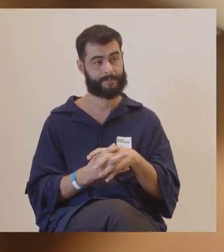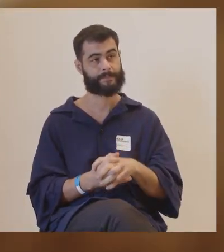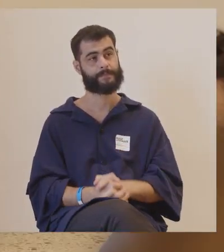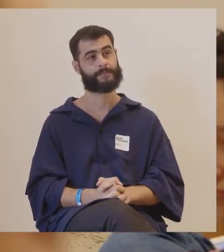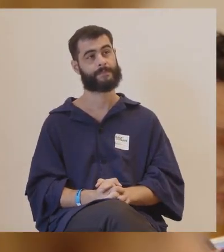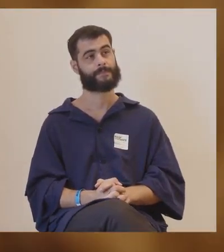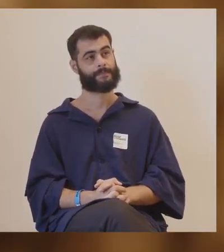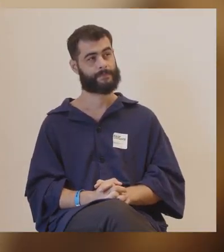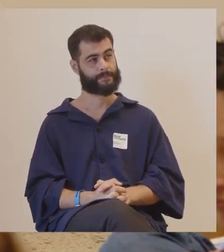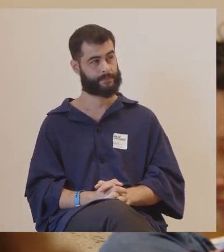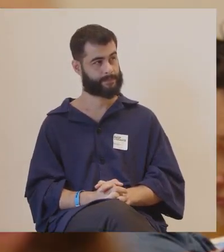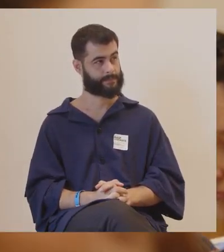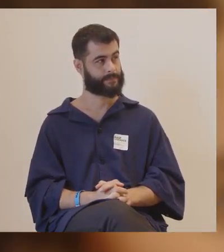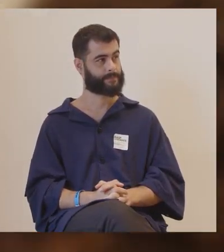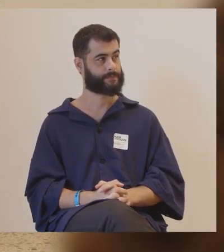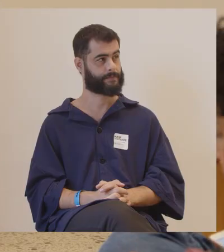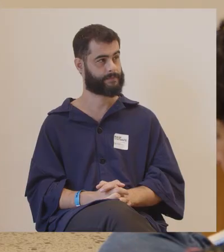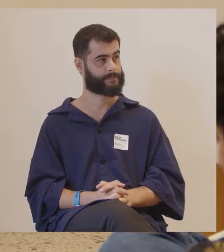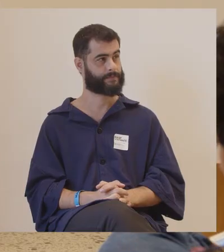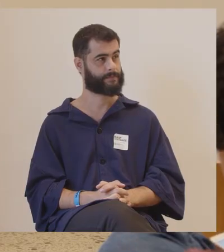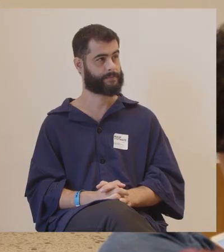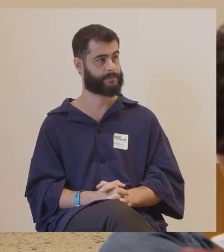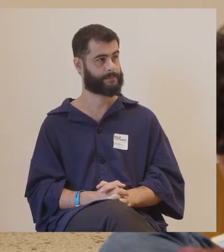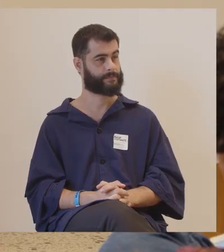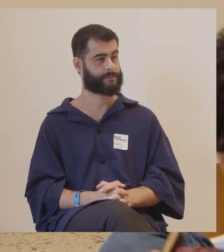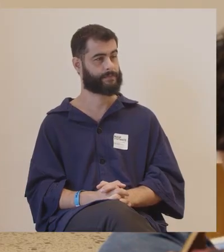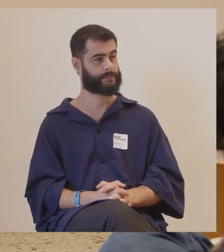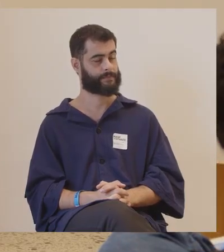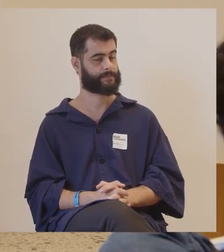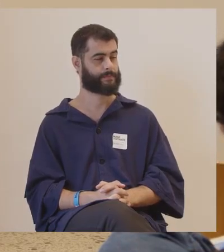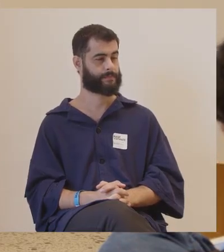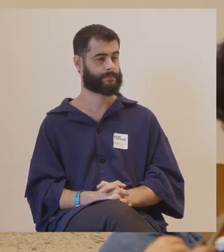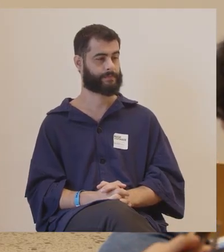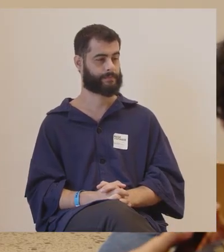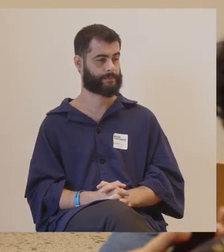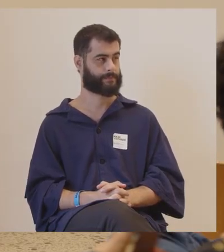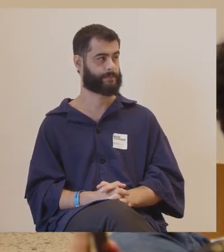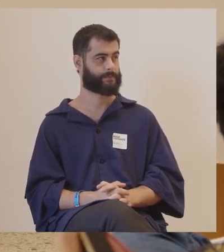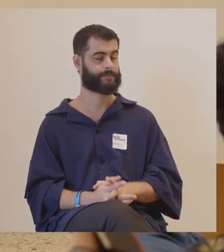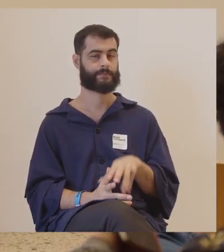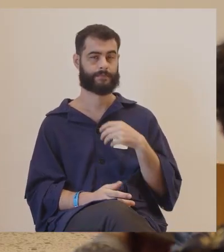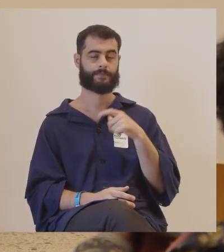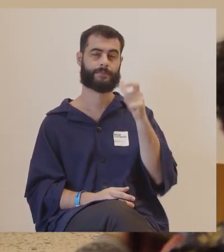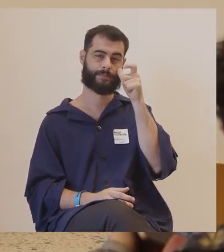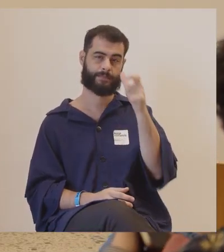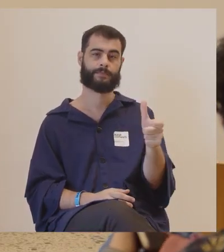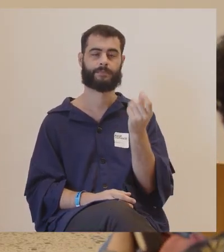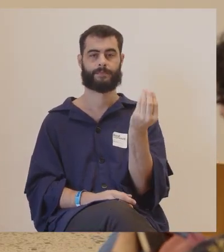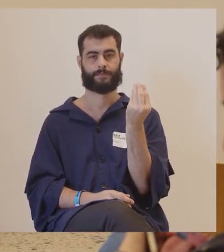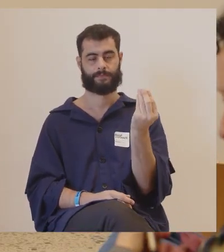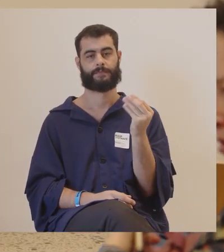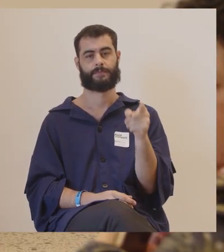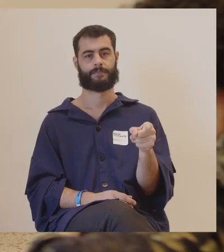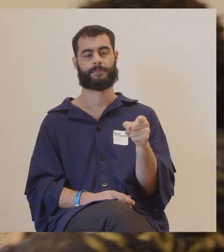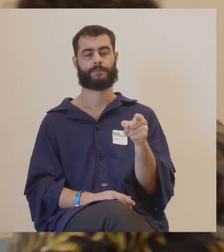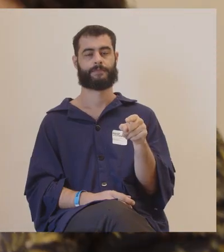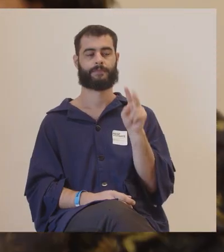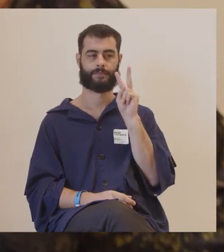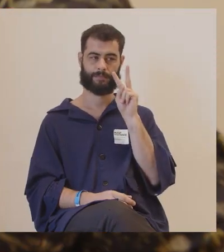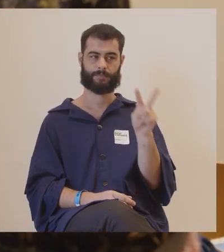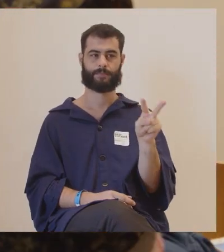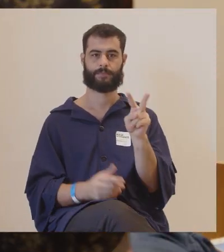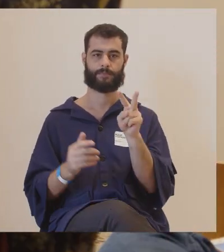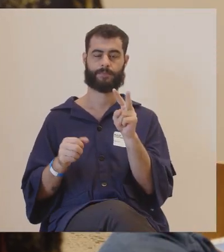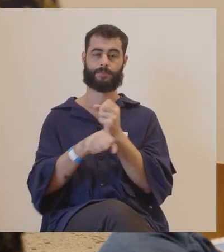pensando metodologicamente a questão da historiografia, né? Porque a gente está fazendo uma leitura anacrônica de